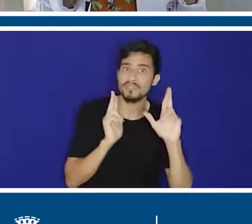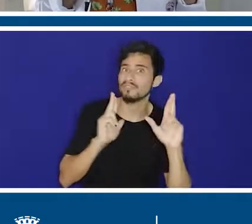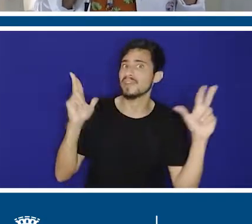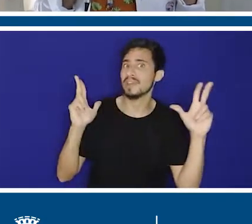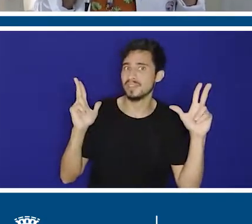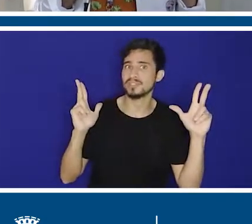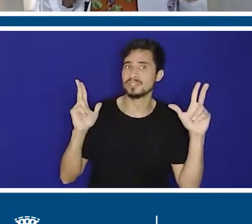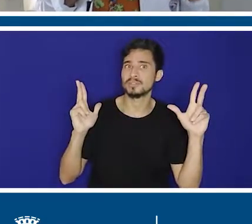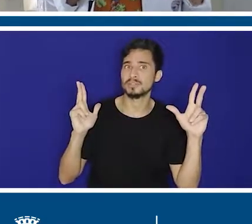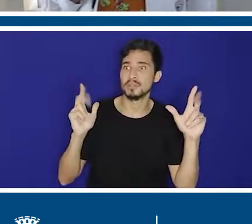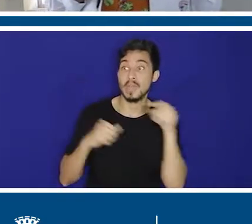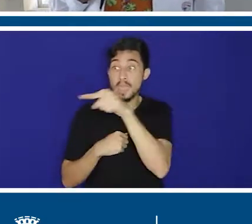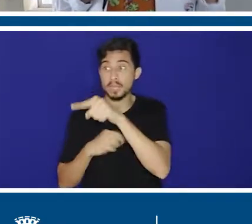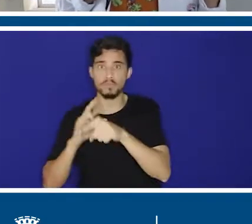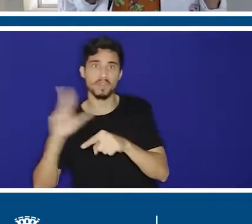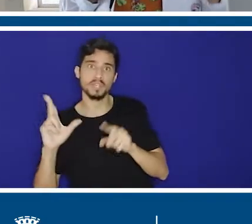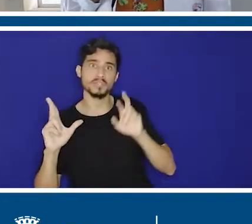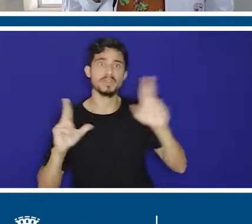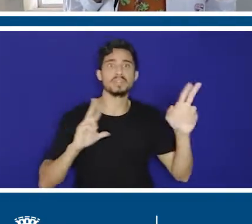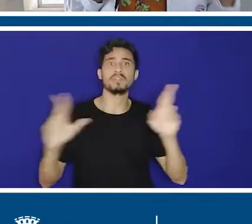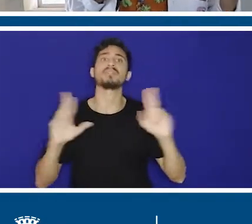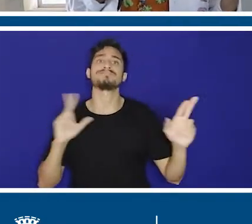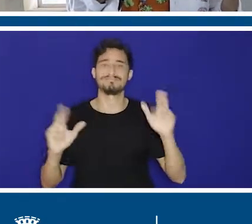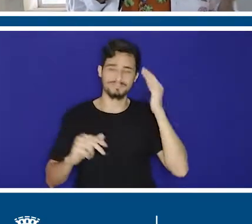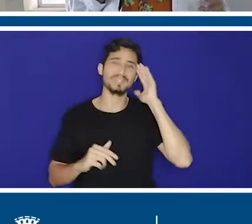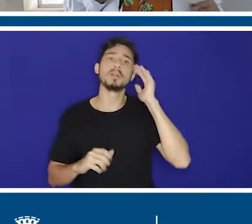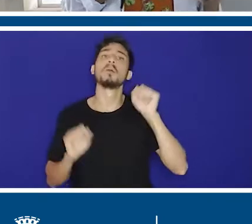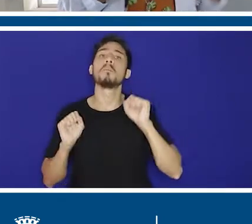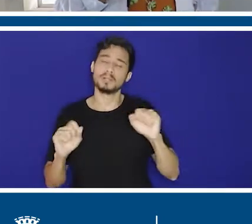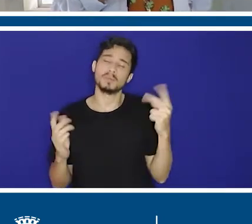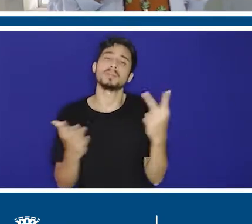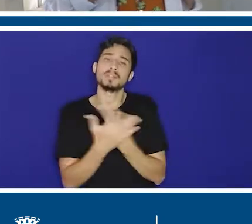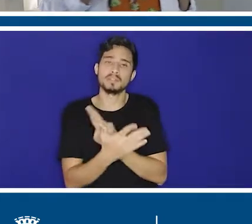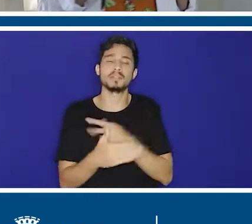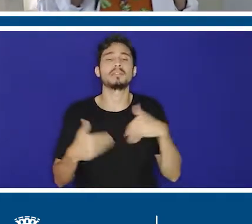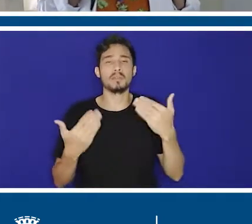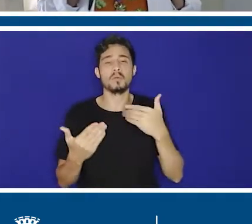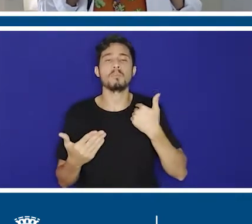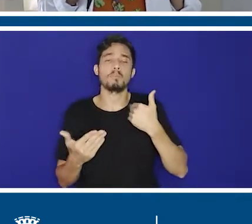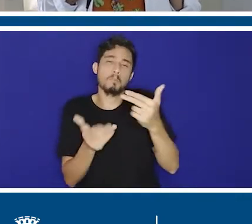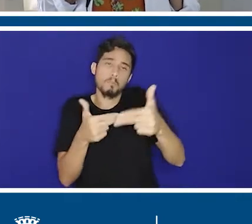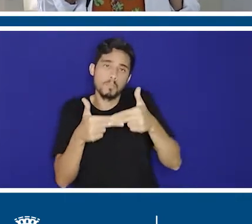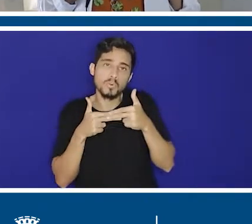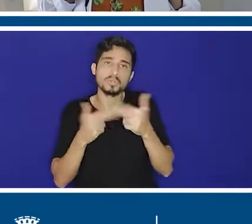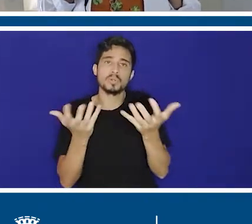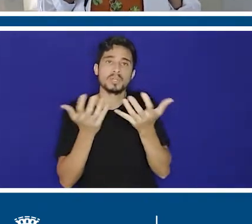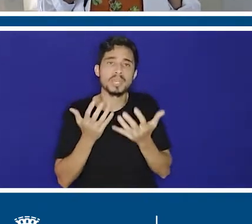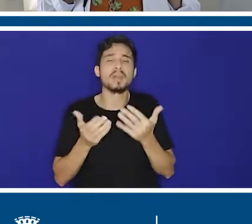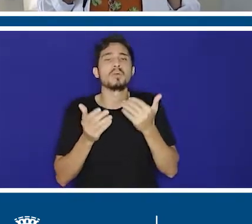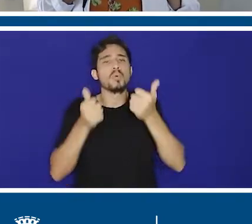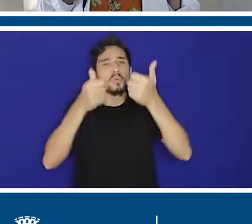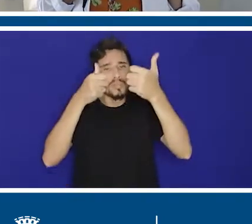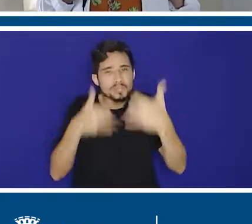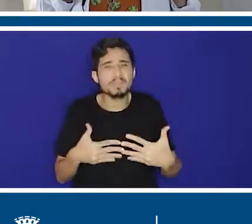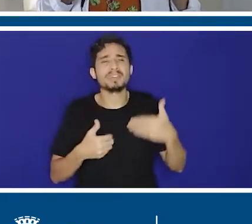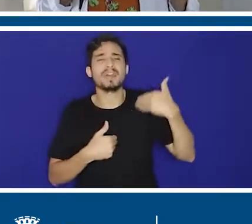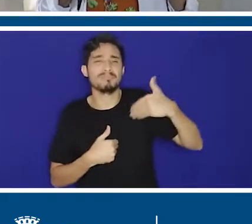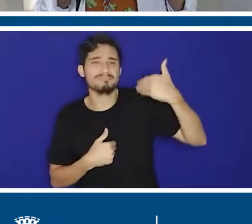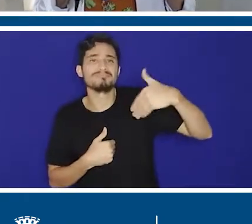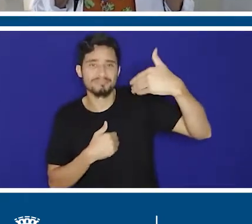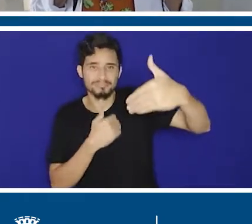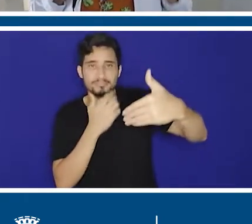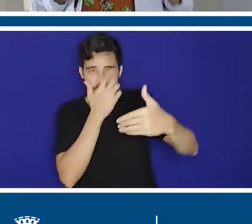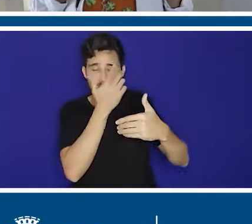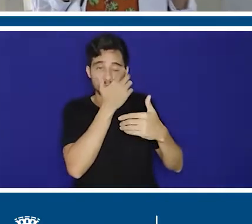jovem, pode não servir para o outro, né? A gente vai falar mais à frente um pouquinho, a